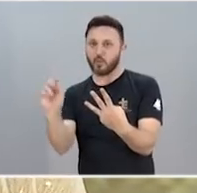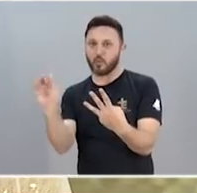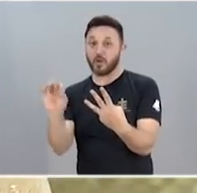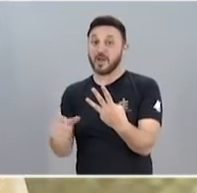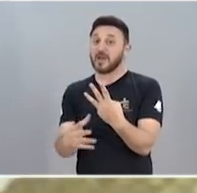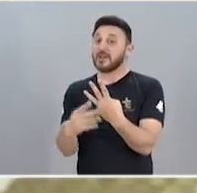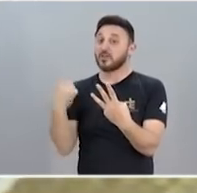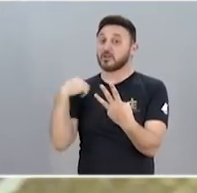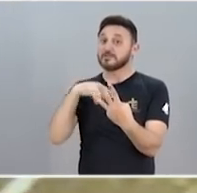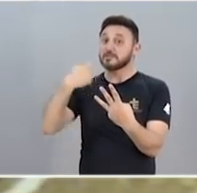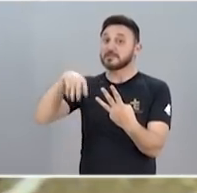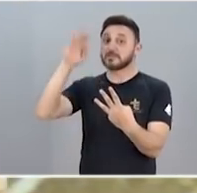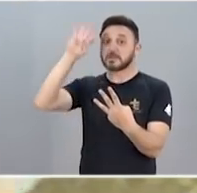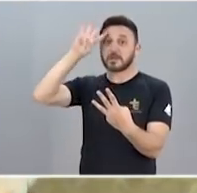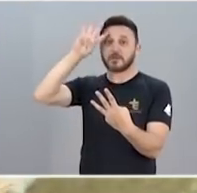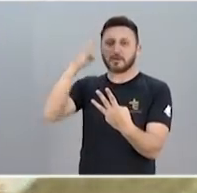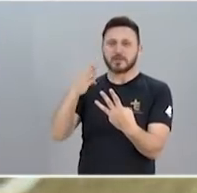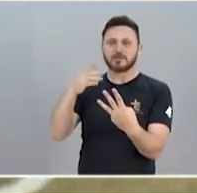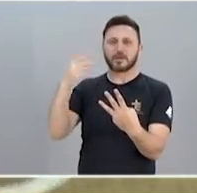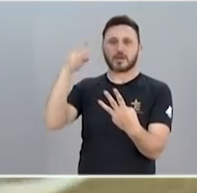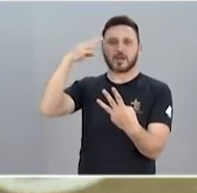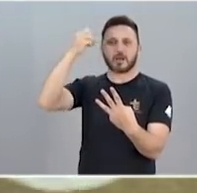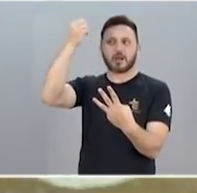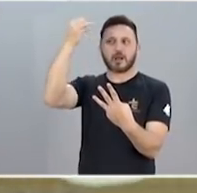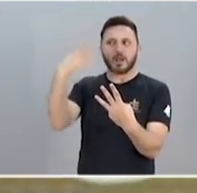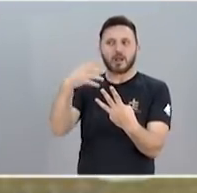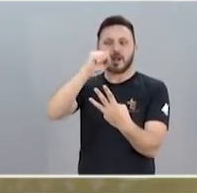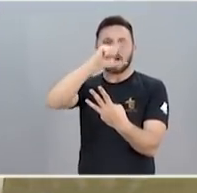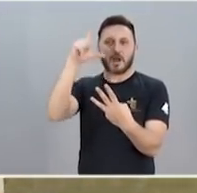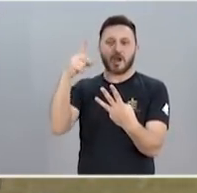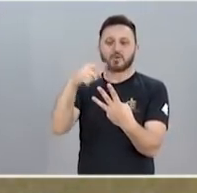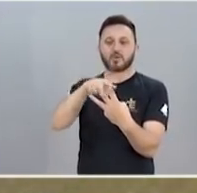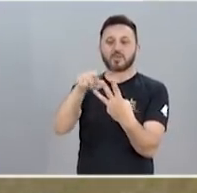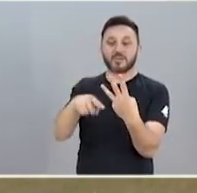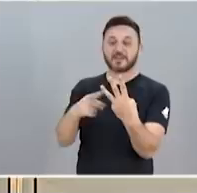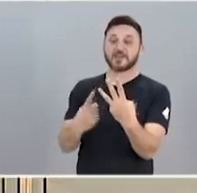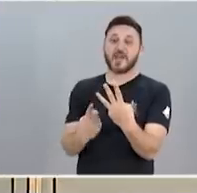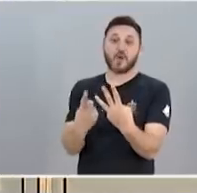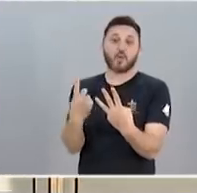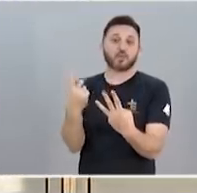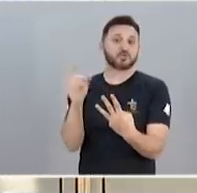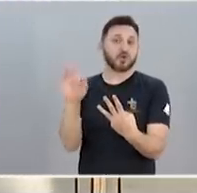Deus. Ao mesmo tempo que são três pessoas distintas,